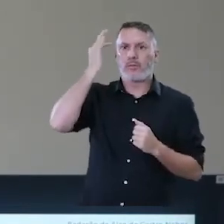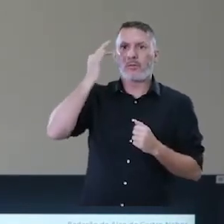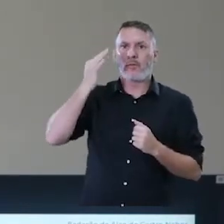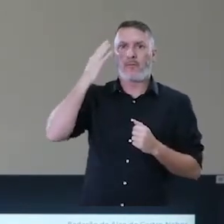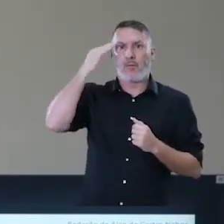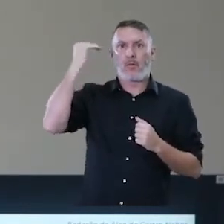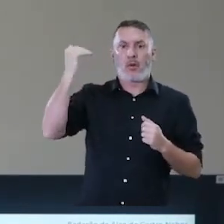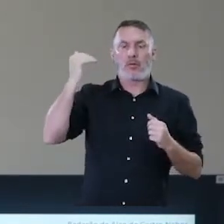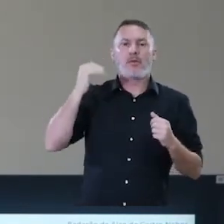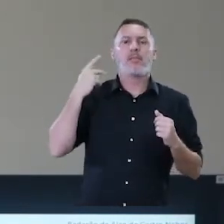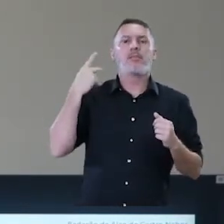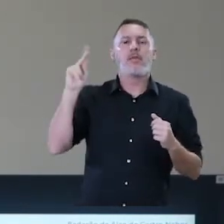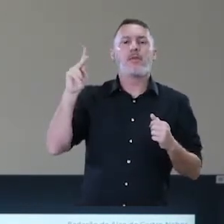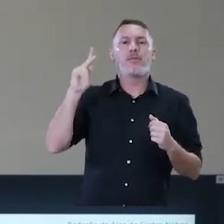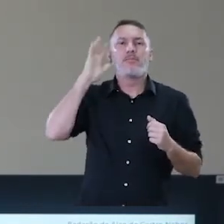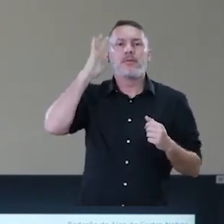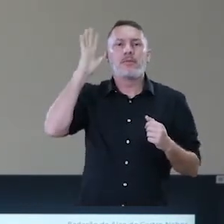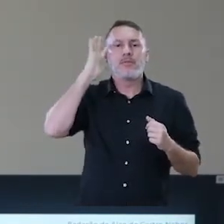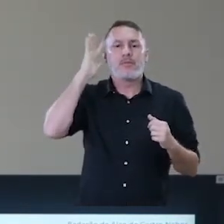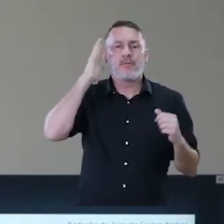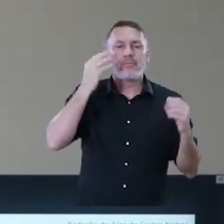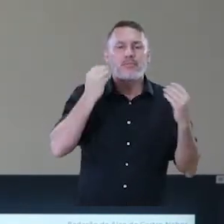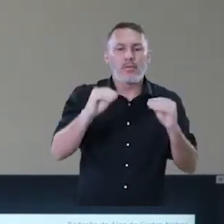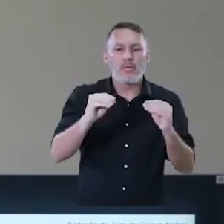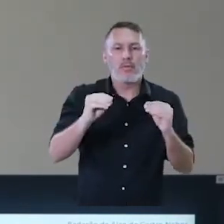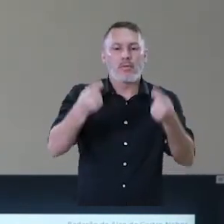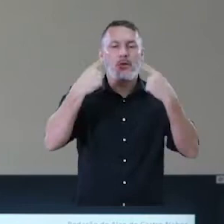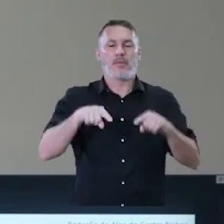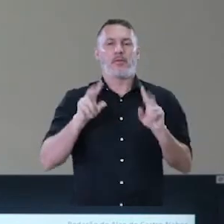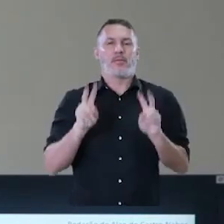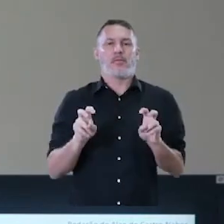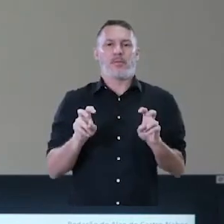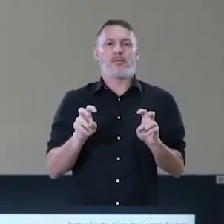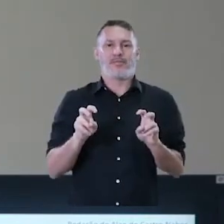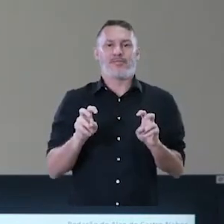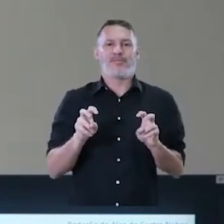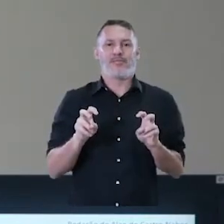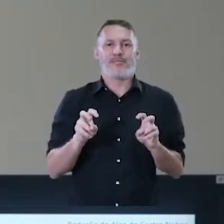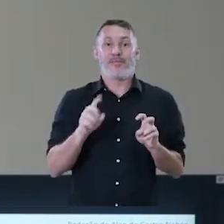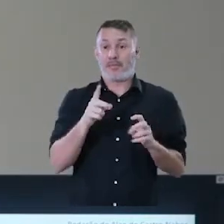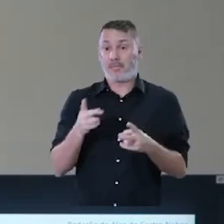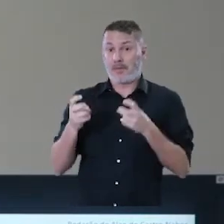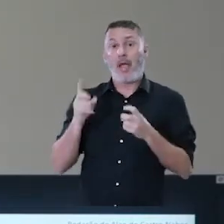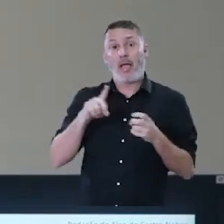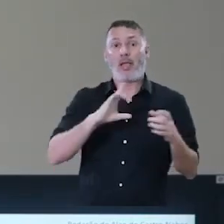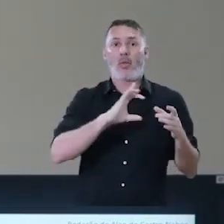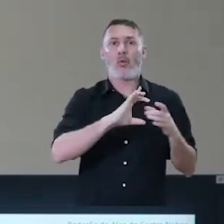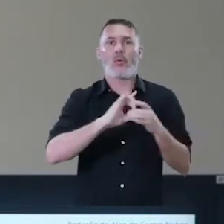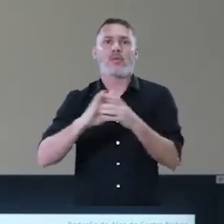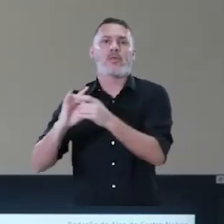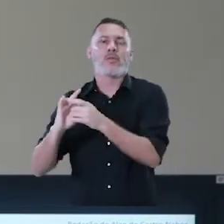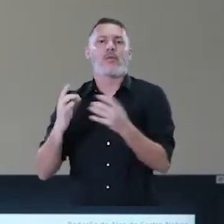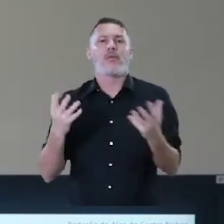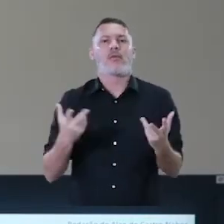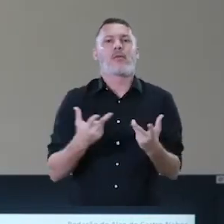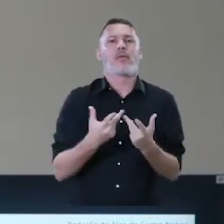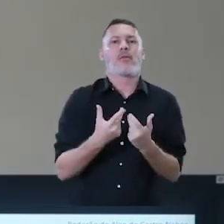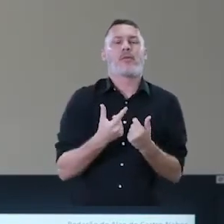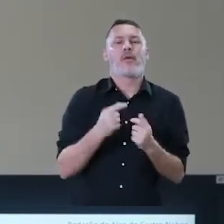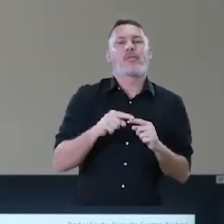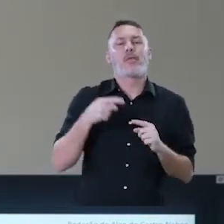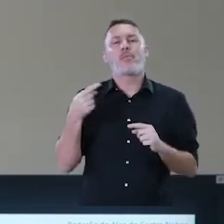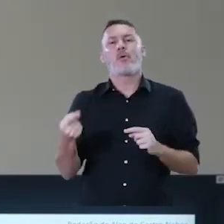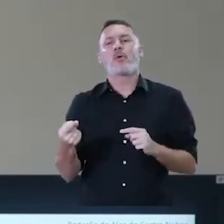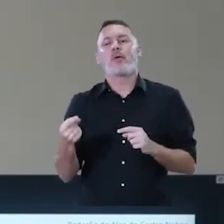ok? E apresenta posteriormente o tema. Perceba que quando eu uso a contextualização,